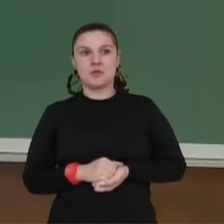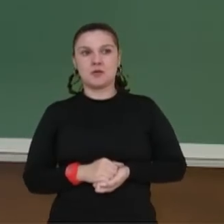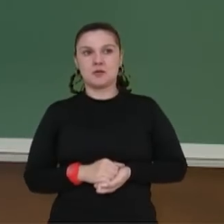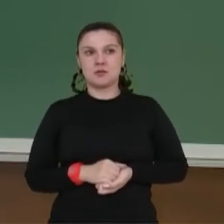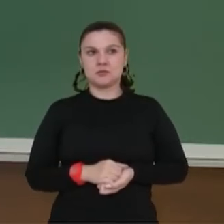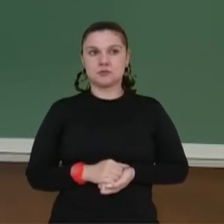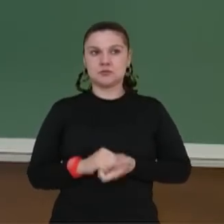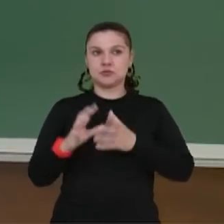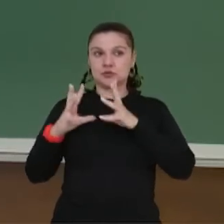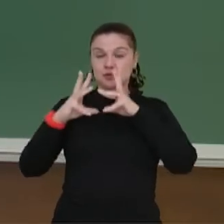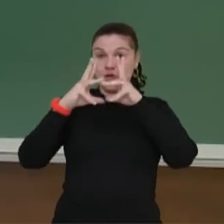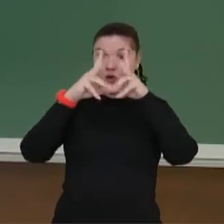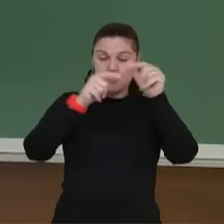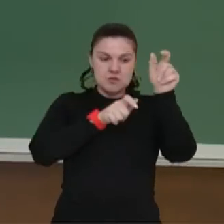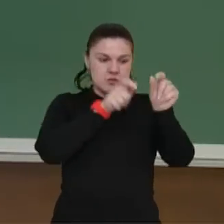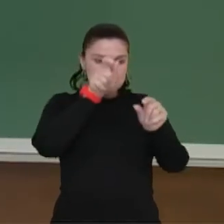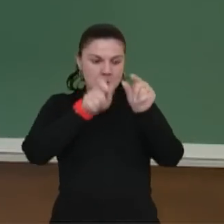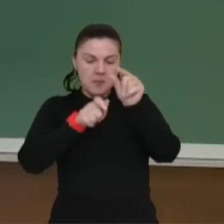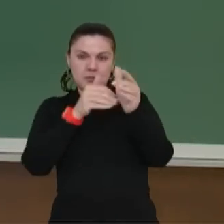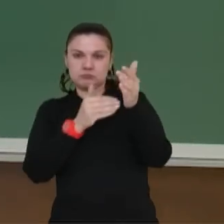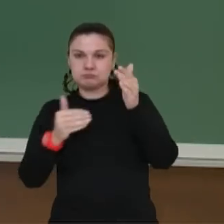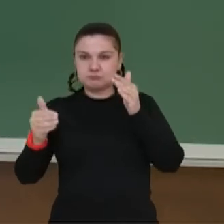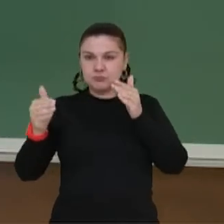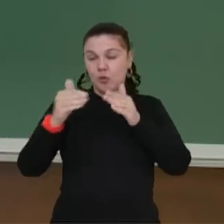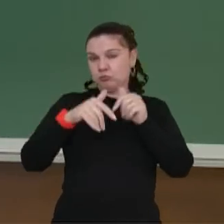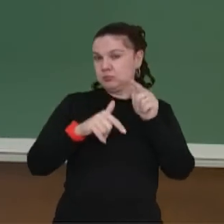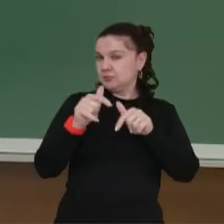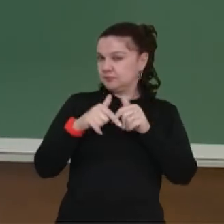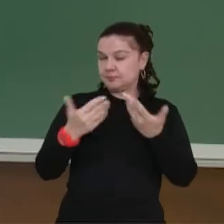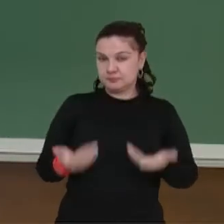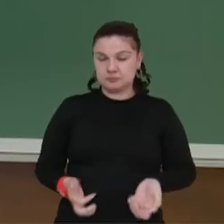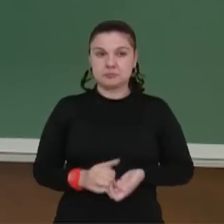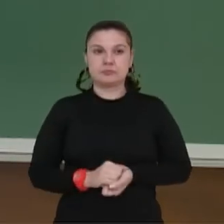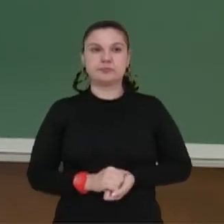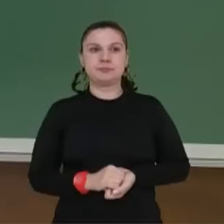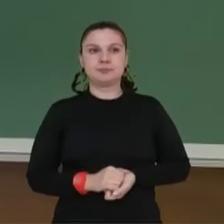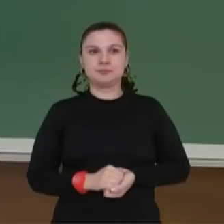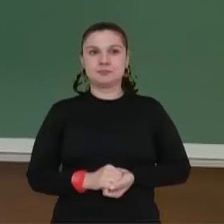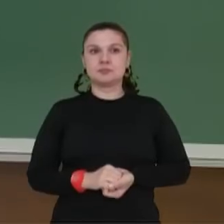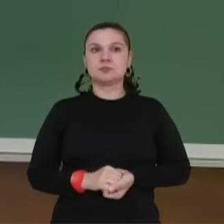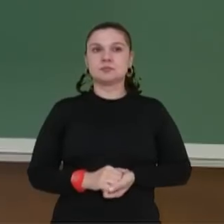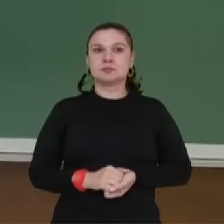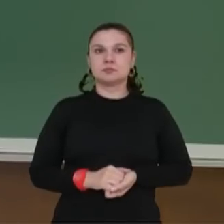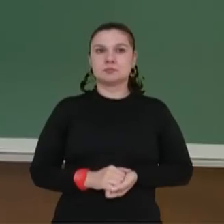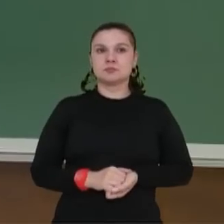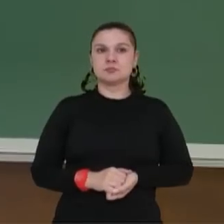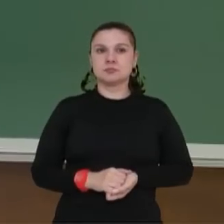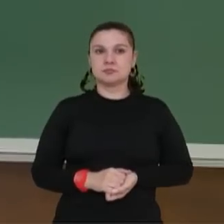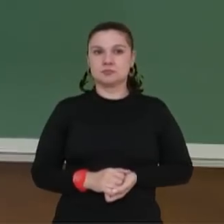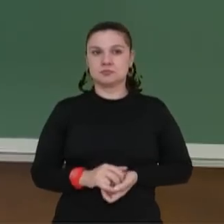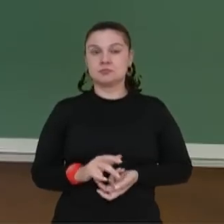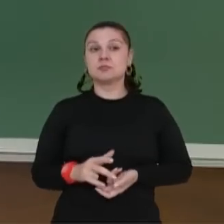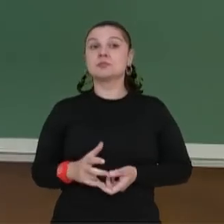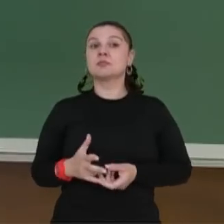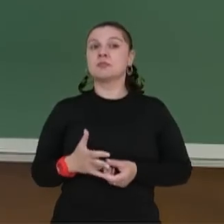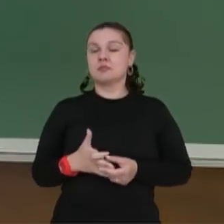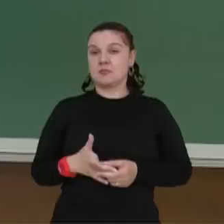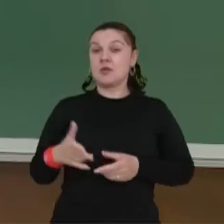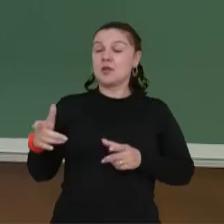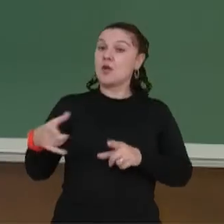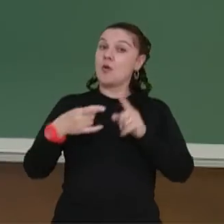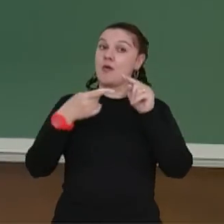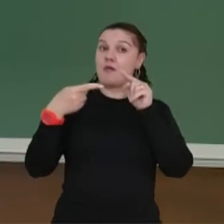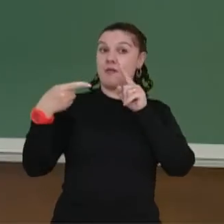os entes ali da população, todos os indivíduos ou todos os elementos. Tá? Então, seria o quê? Pesquisa que atinge a totalidade